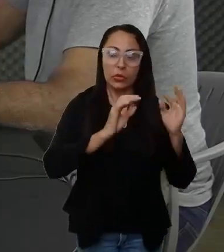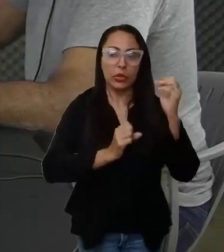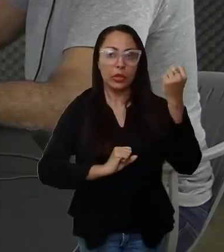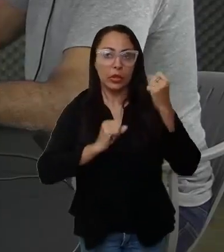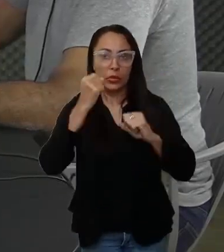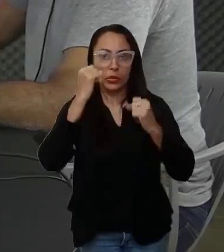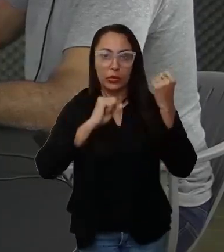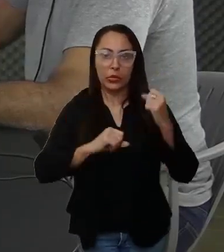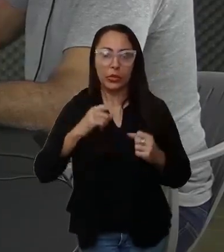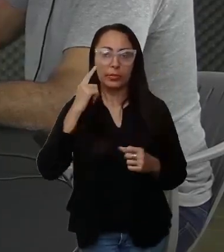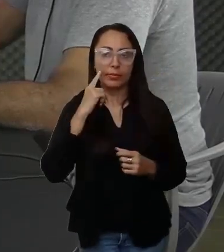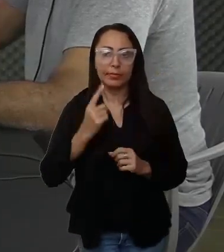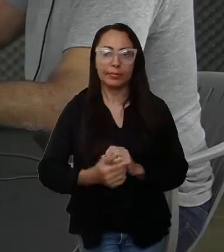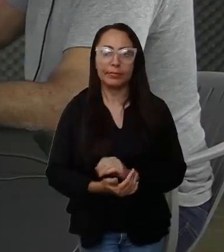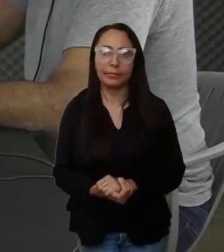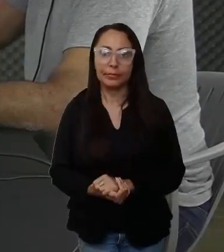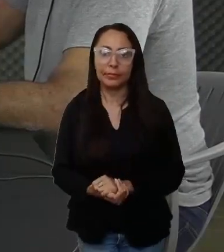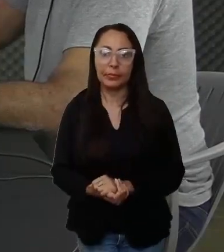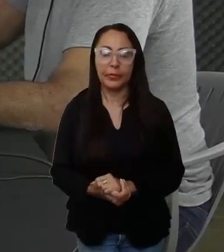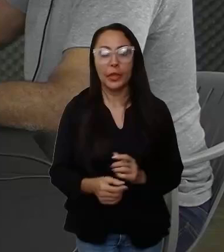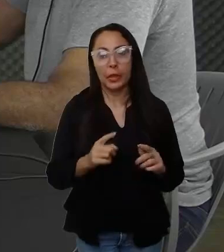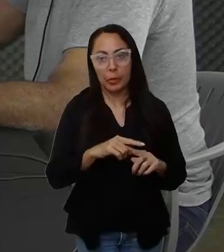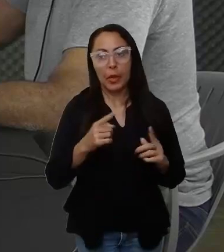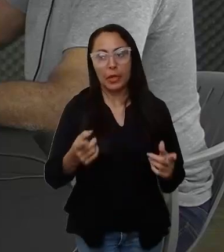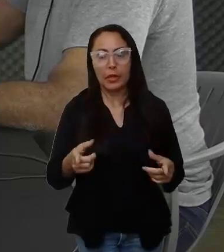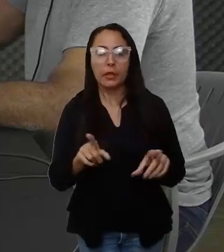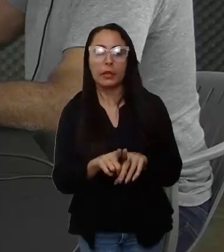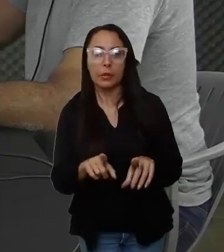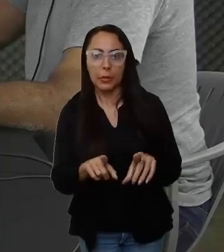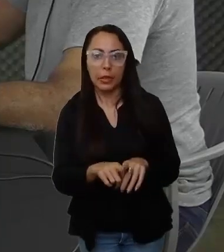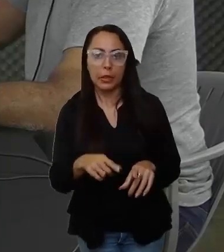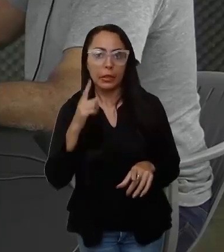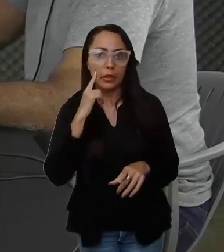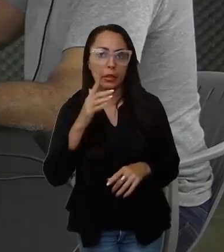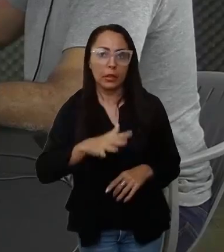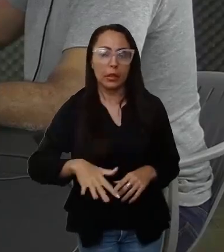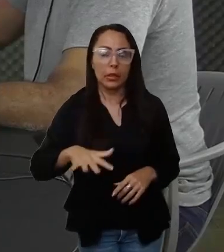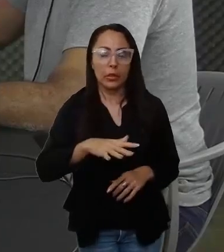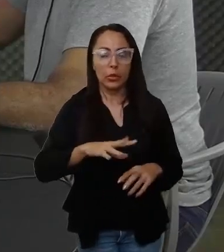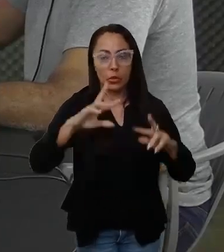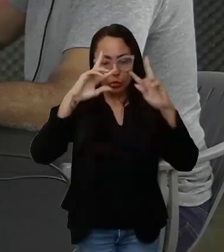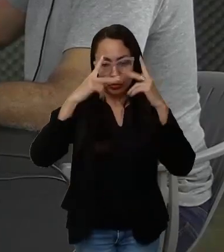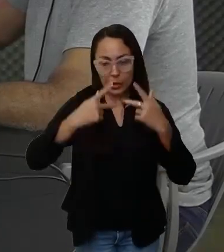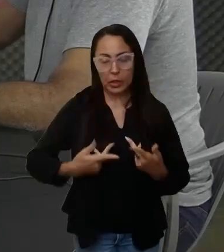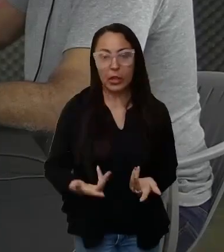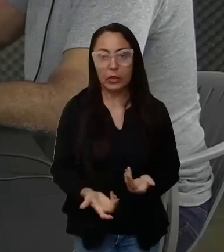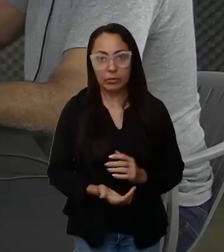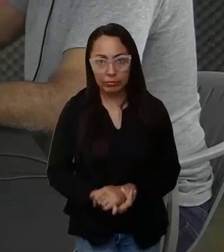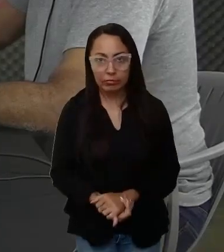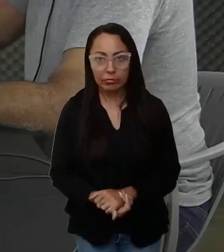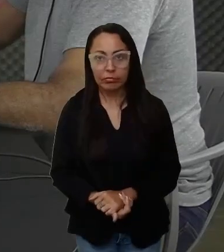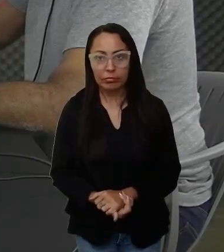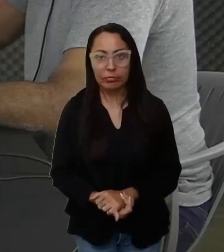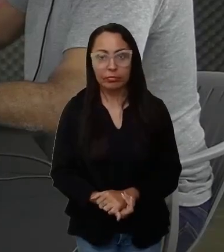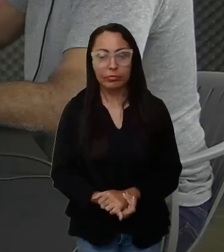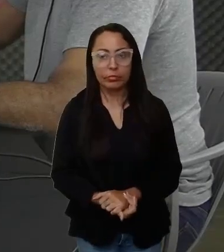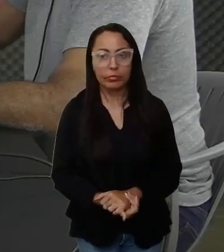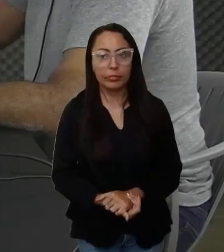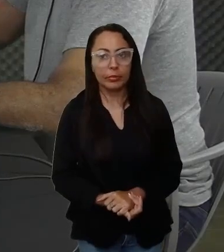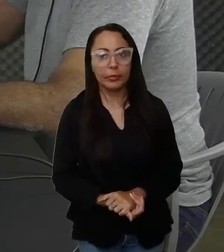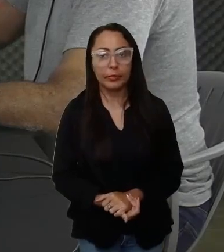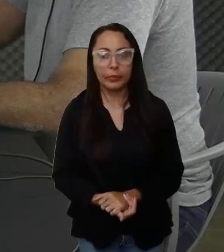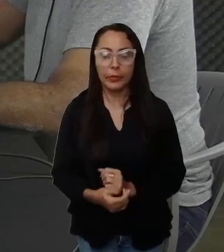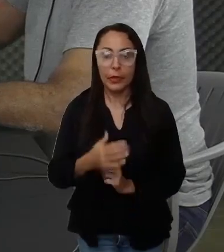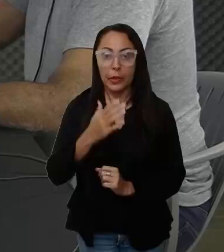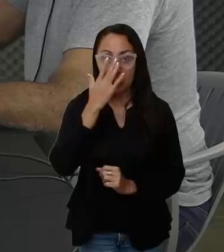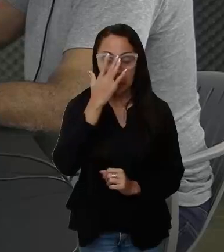nas operações logísticas. Mas a logística ela também está na questão humanitária. também está. Né? Então, há